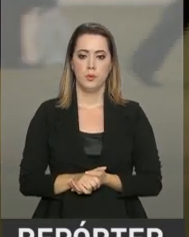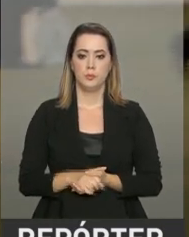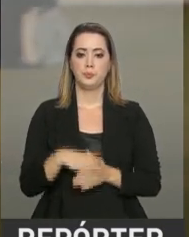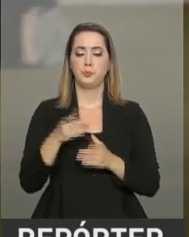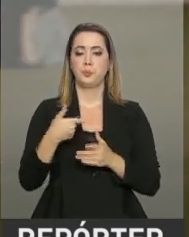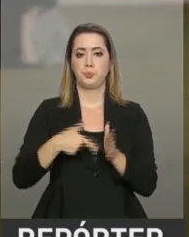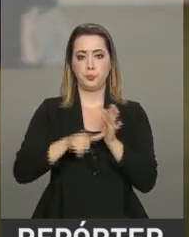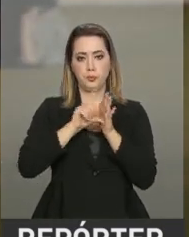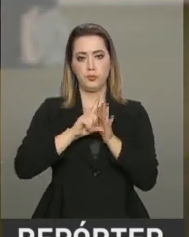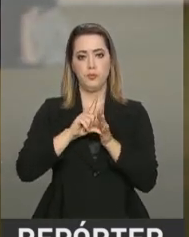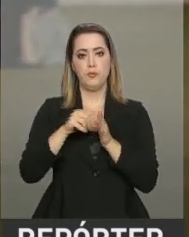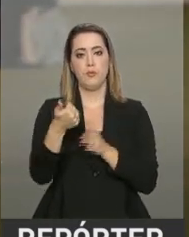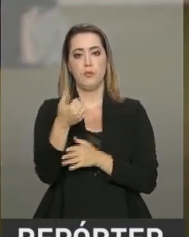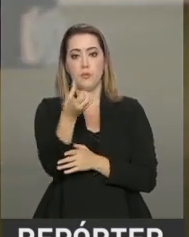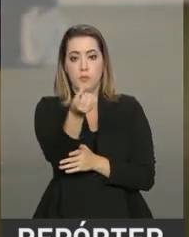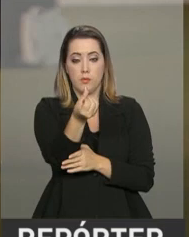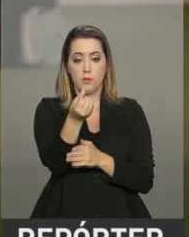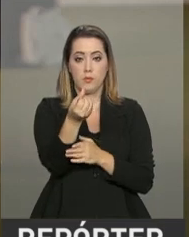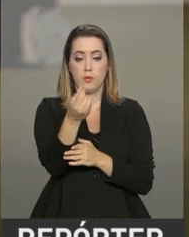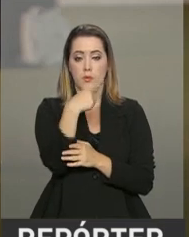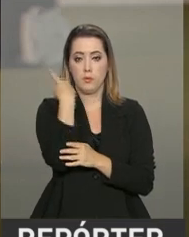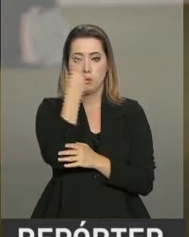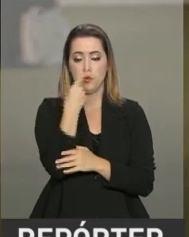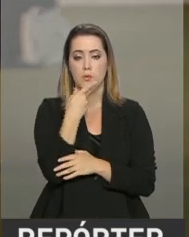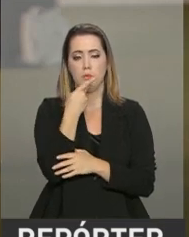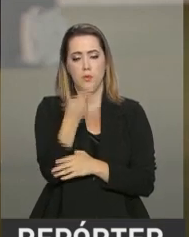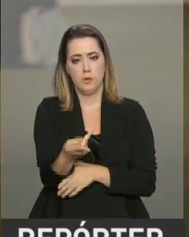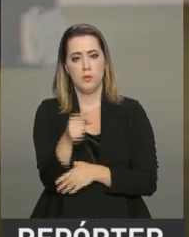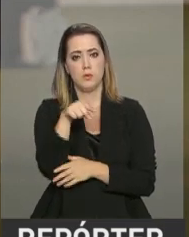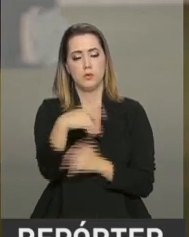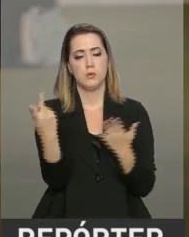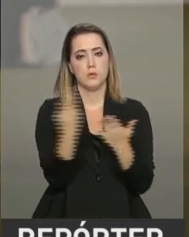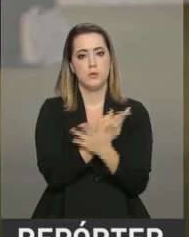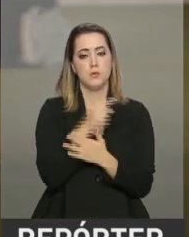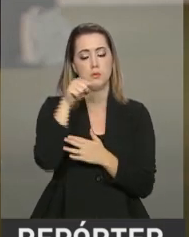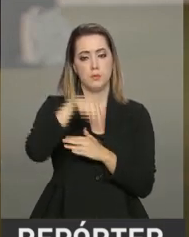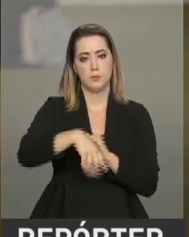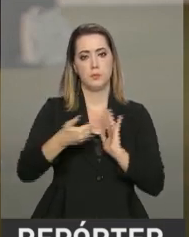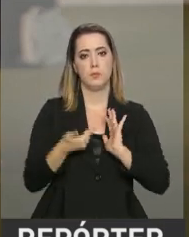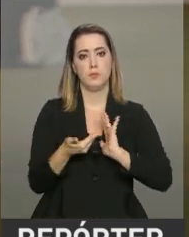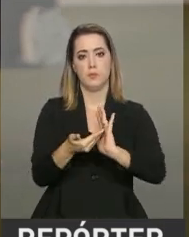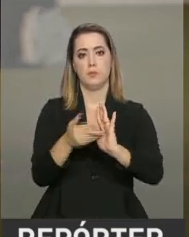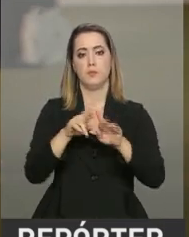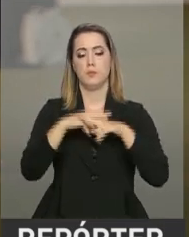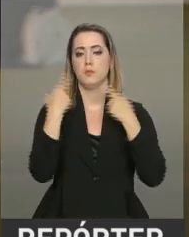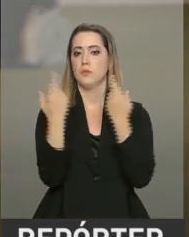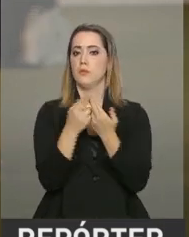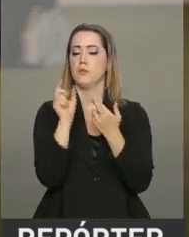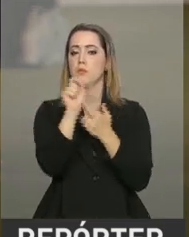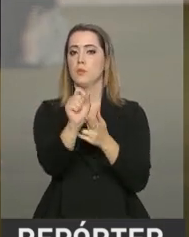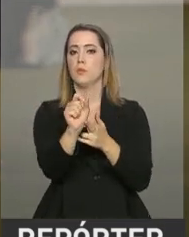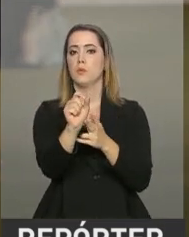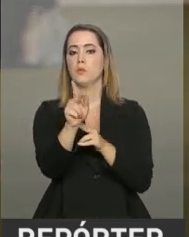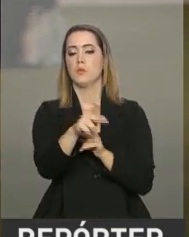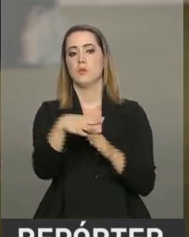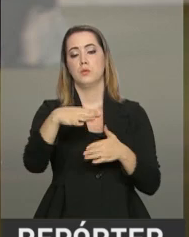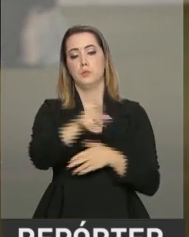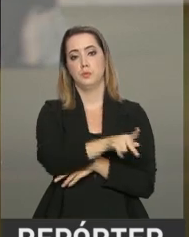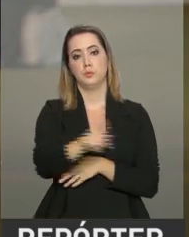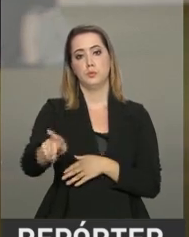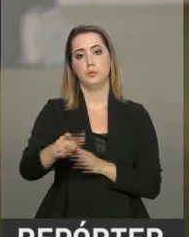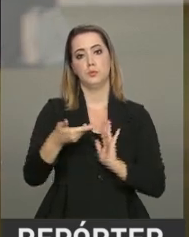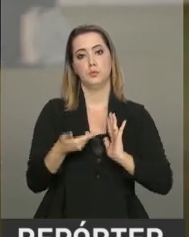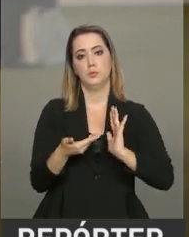boletim das 16 horas eu citei que estava ocorrendo aqui na Câmara dos Deputados uma reunião entre o Presidente Rodrigo Maia